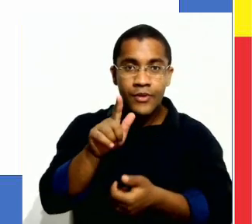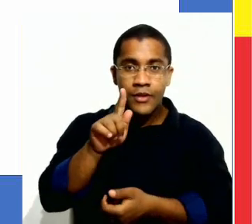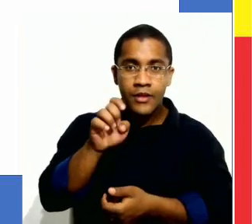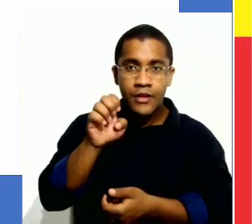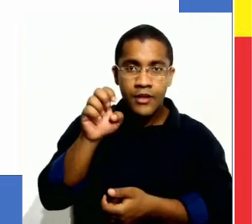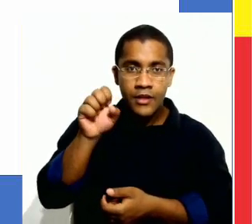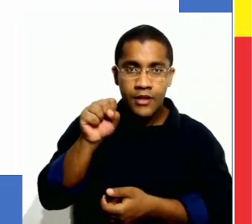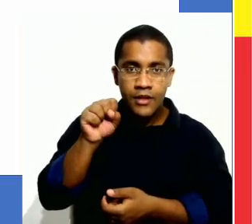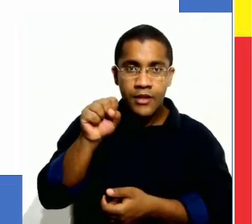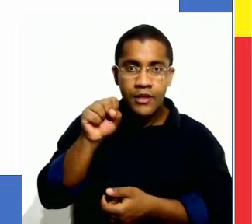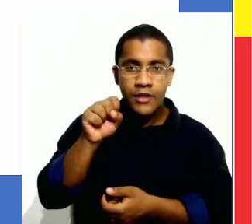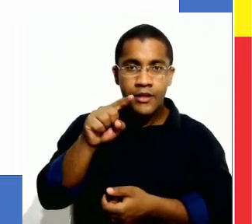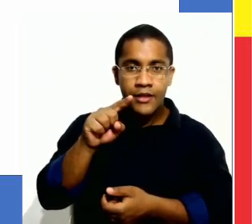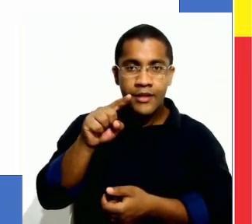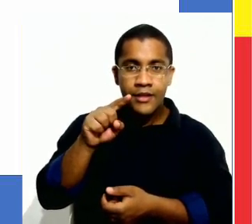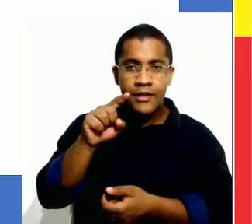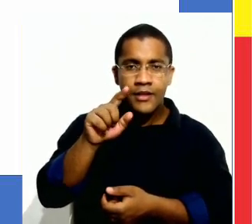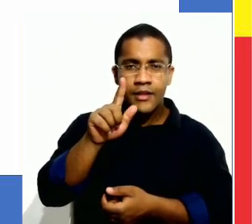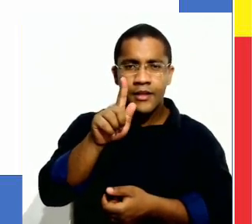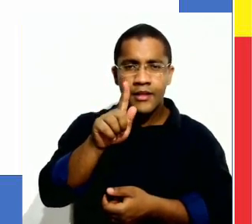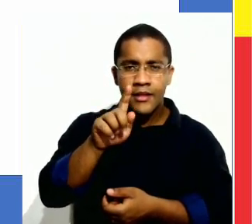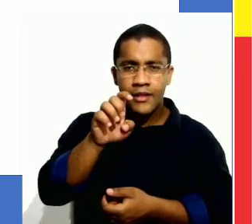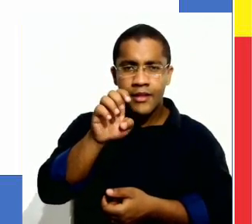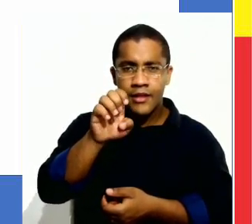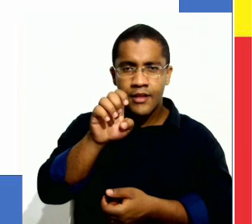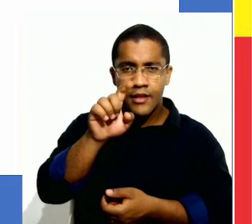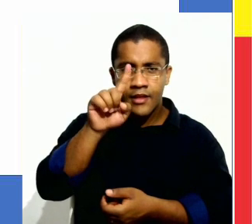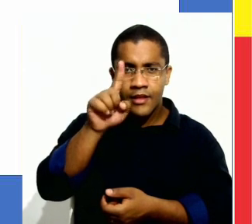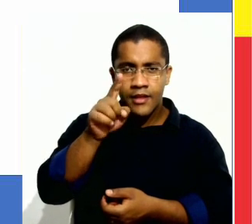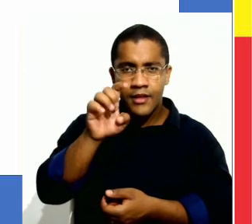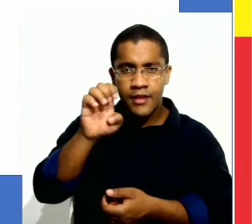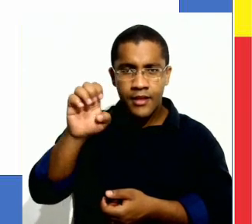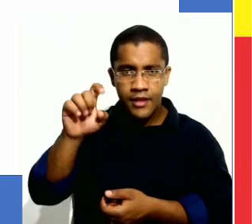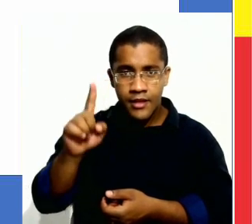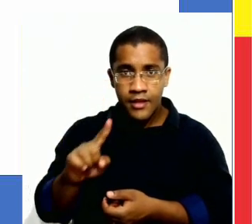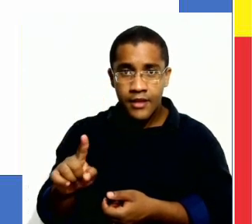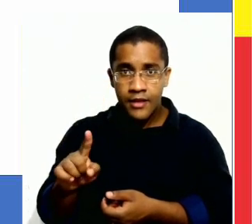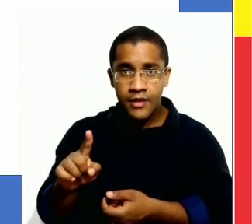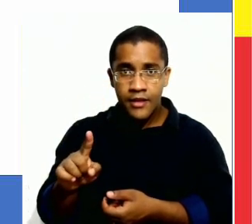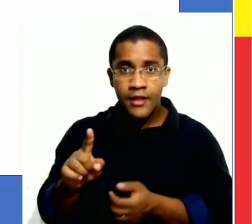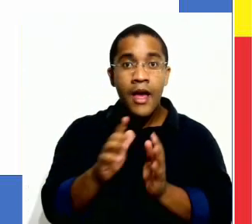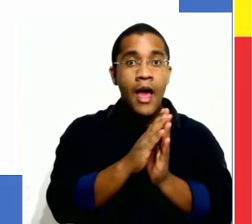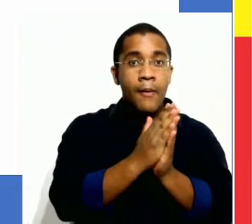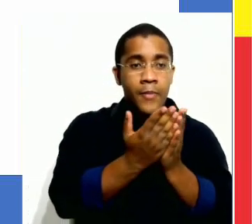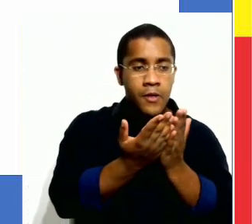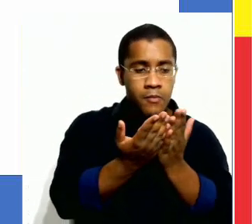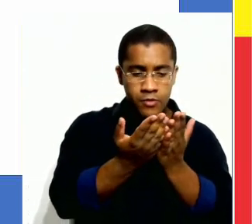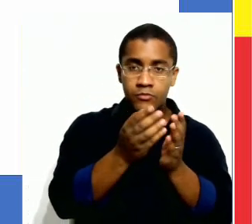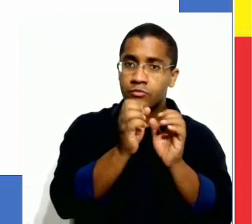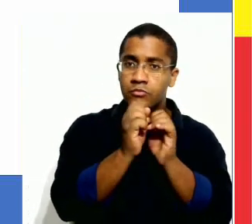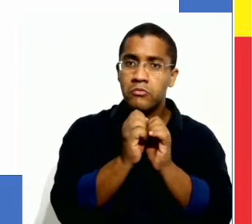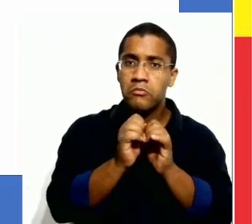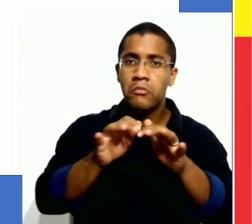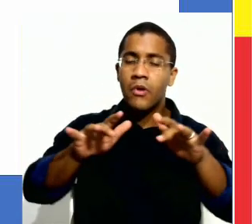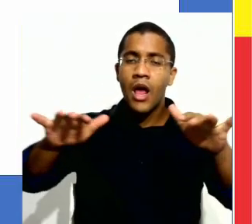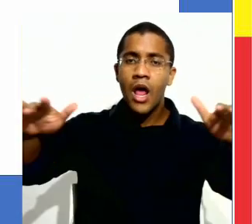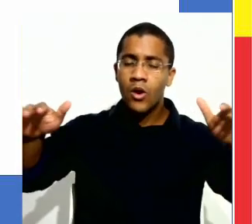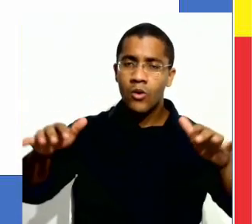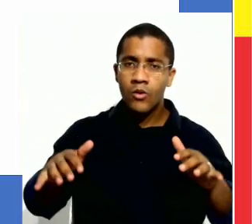para o geis nos séculos seguintes. A Bíblia difundiu-se por toda a